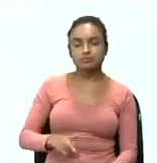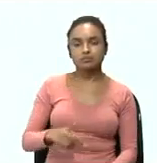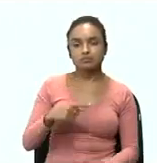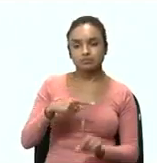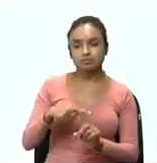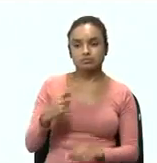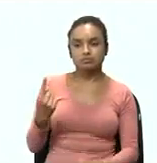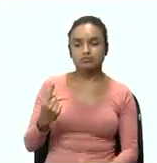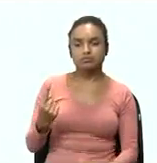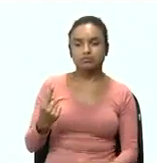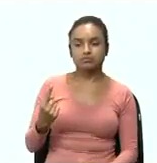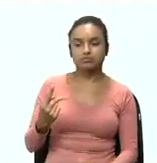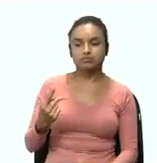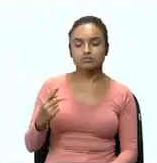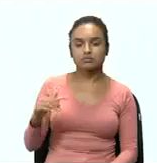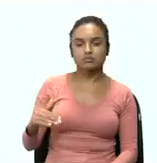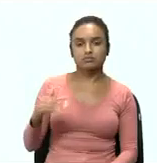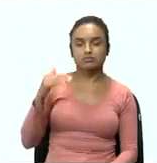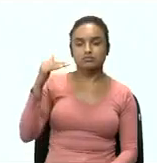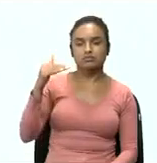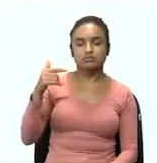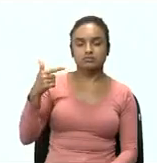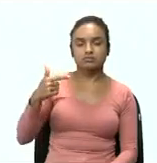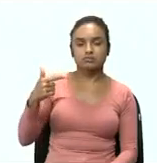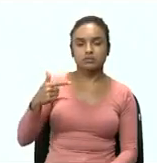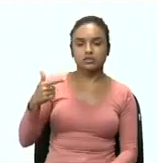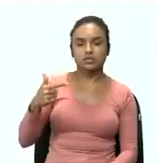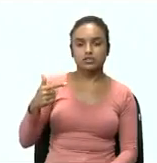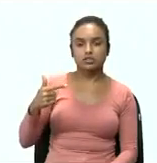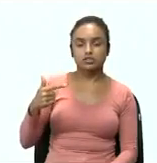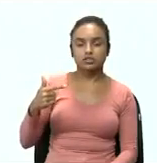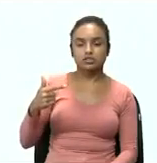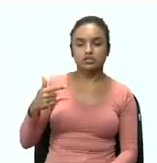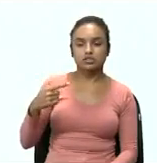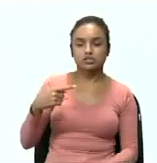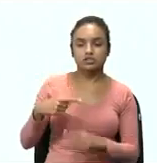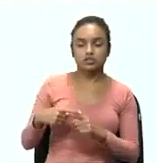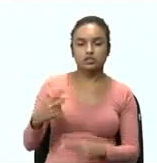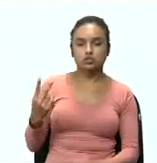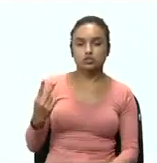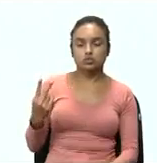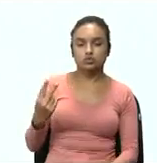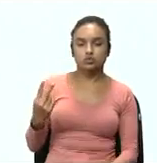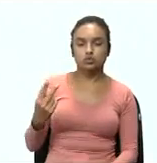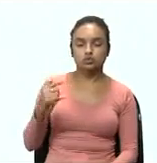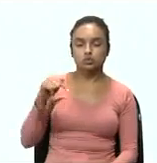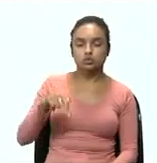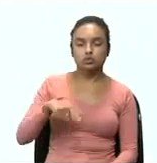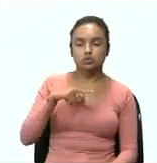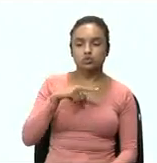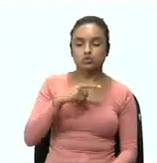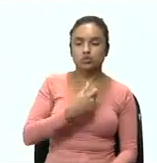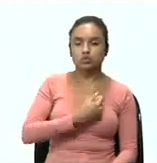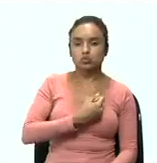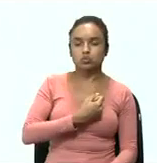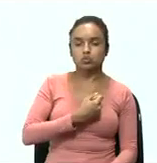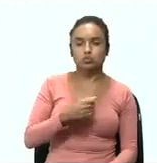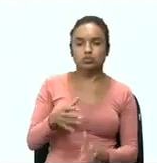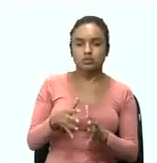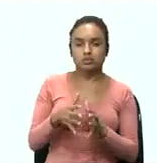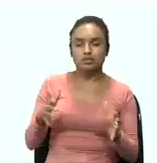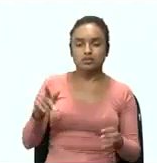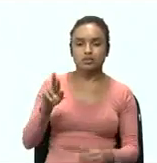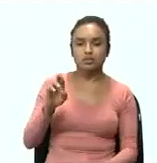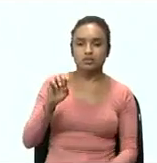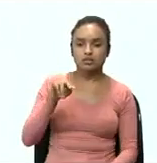continuo tendo um número grande. Elevo isso ao quadrado e multiplico por 2, eu vou ter o quê? Eu vou ter um número muito grande. Então,